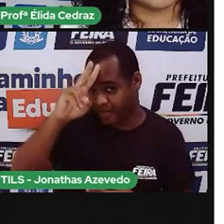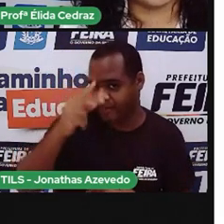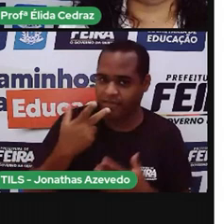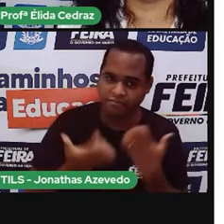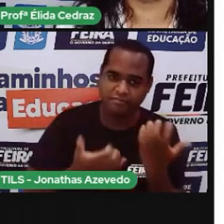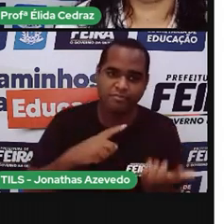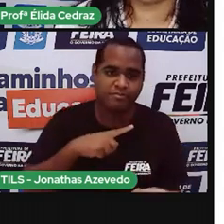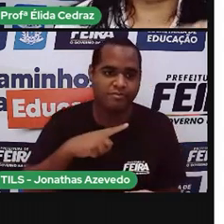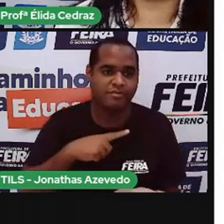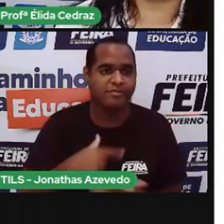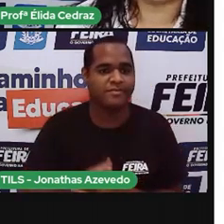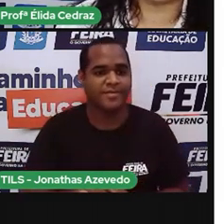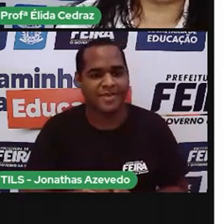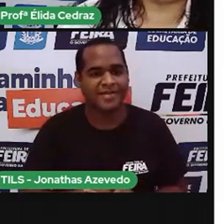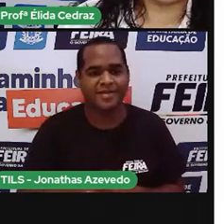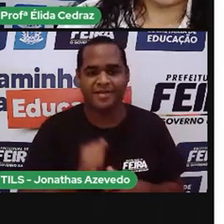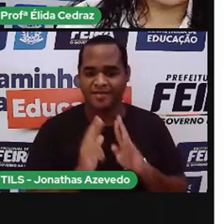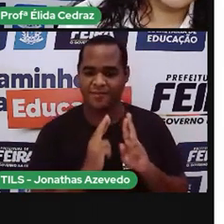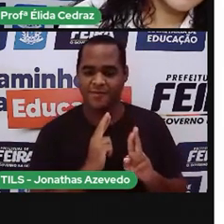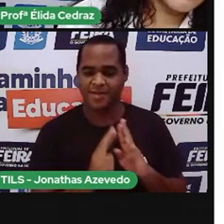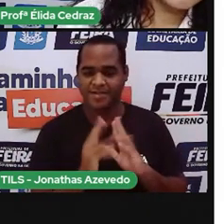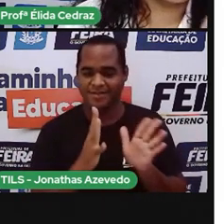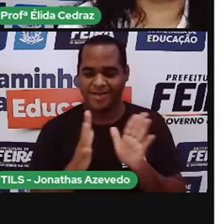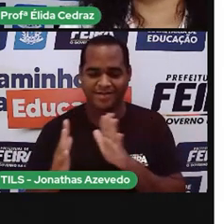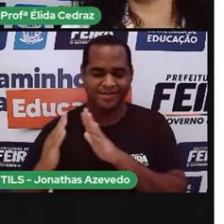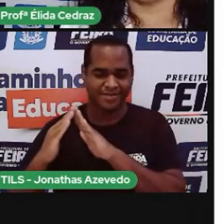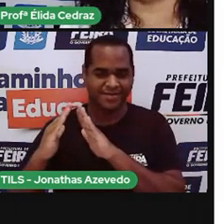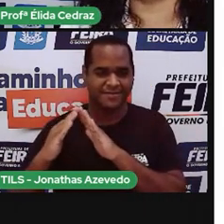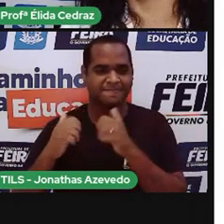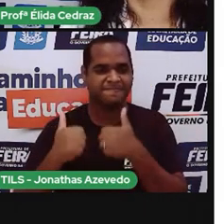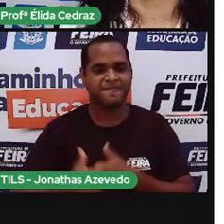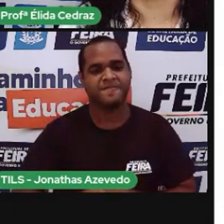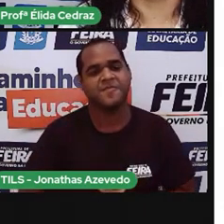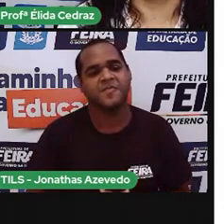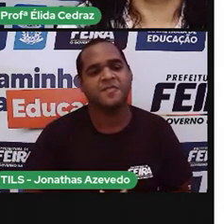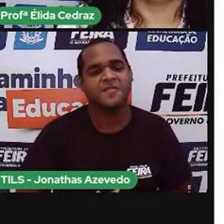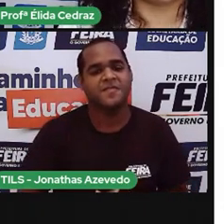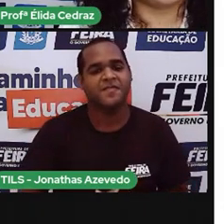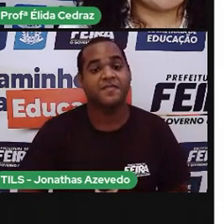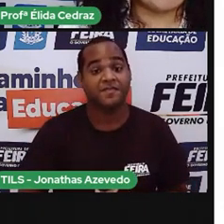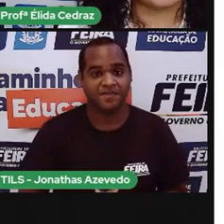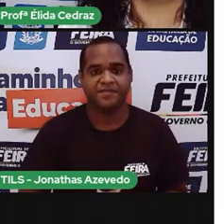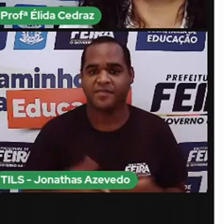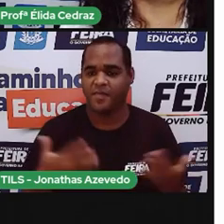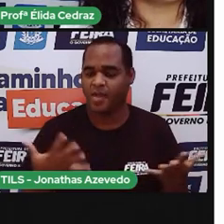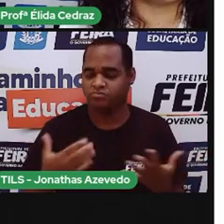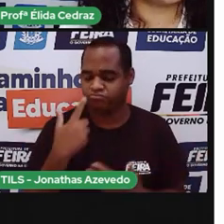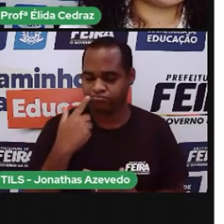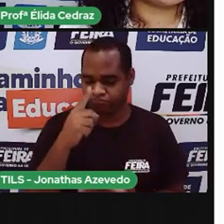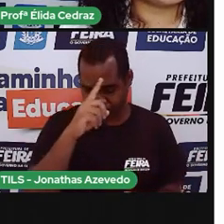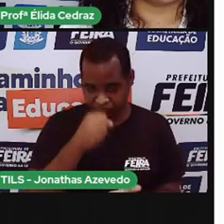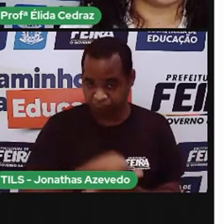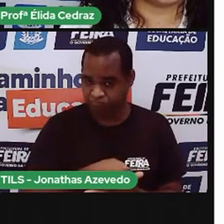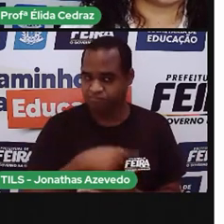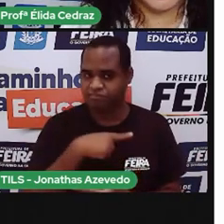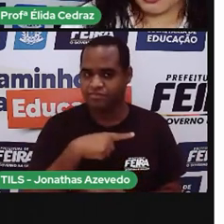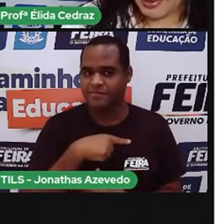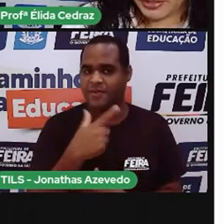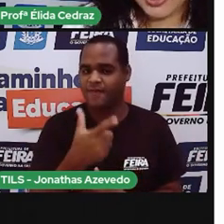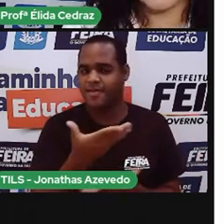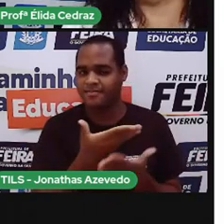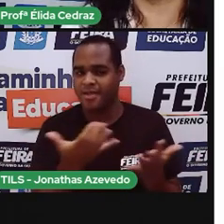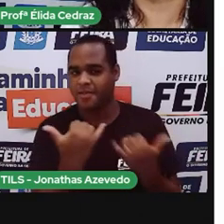barata diz que tem e foi a atividade de você fez aí na sua cara bom e é uma aposta Que Vocês brincaram